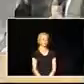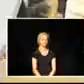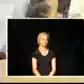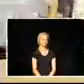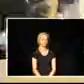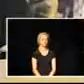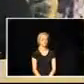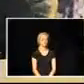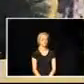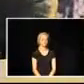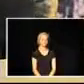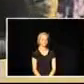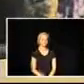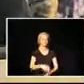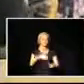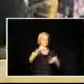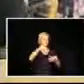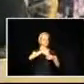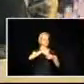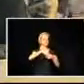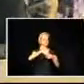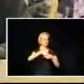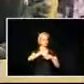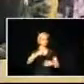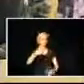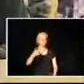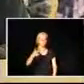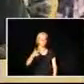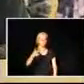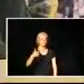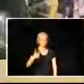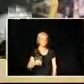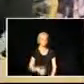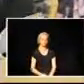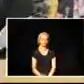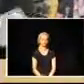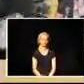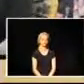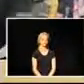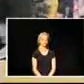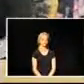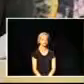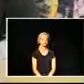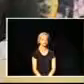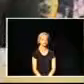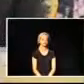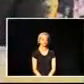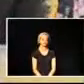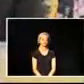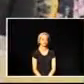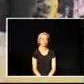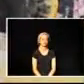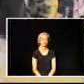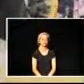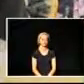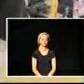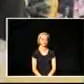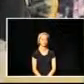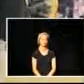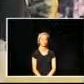publicação. Em votação. Aprovado, declaro aprovado em segunda discussão. Em votação, projeto de lei